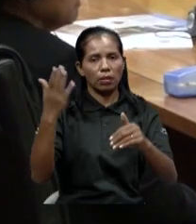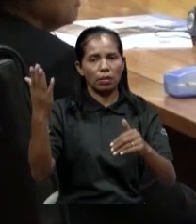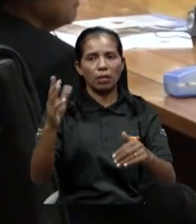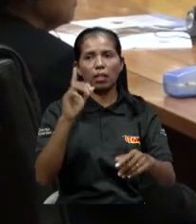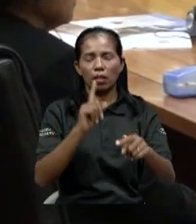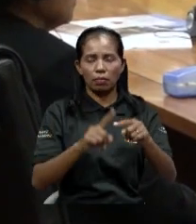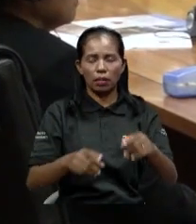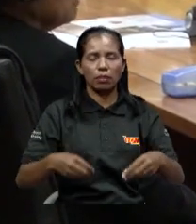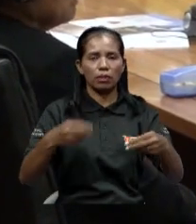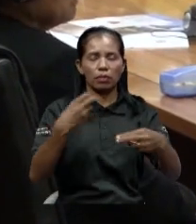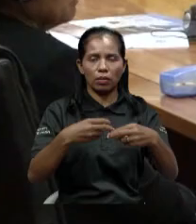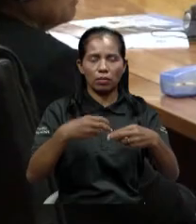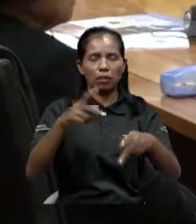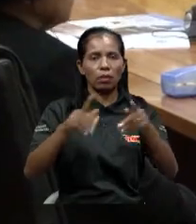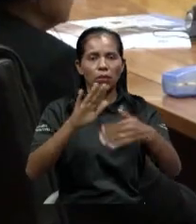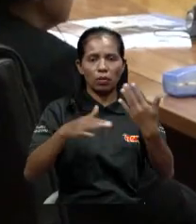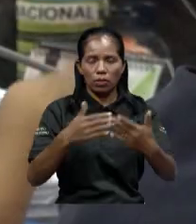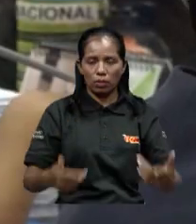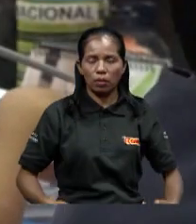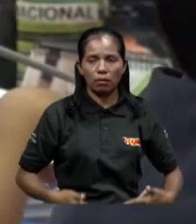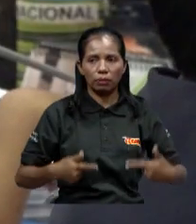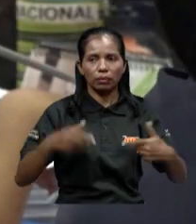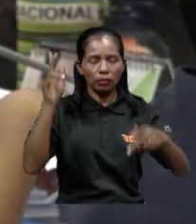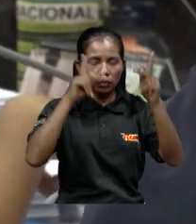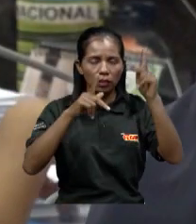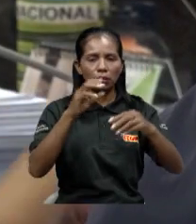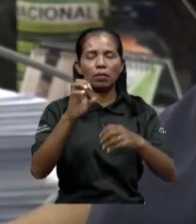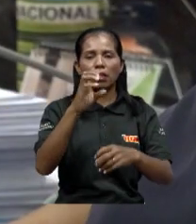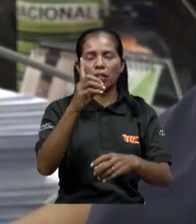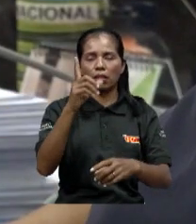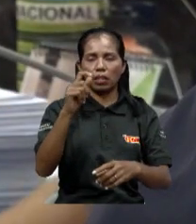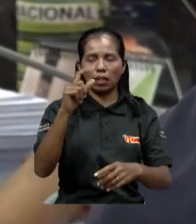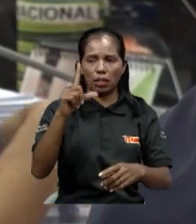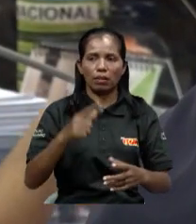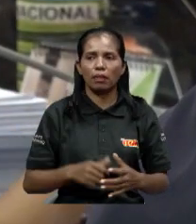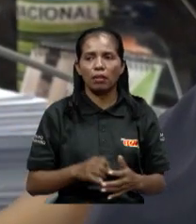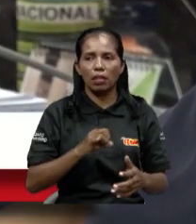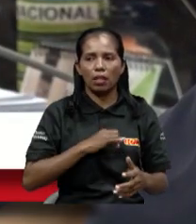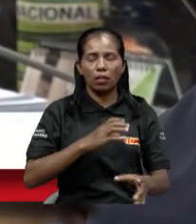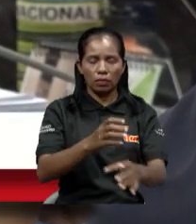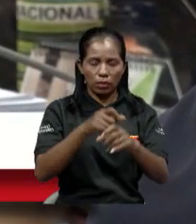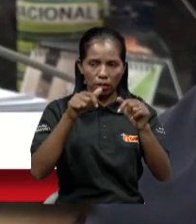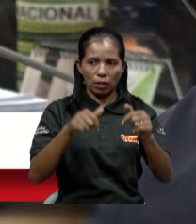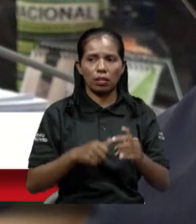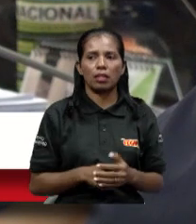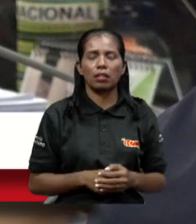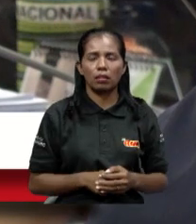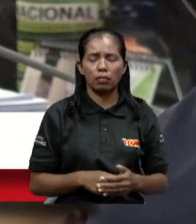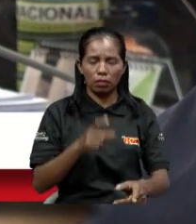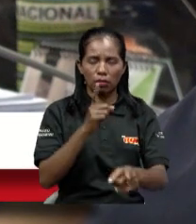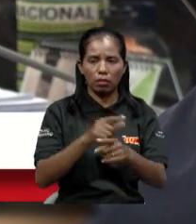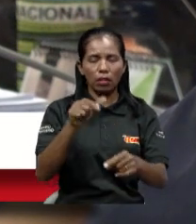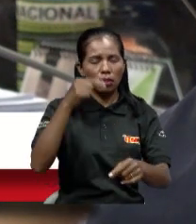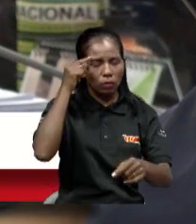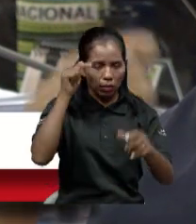nune la bele prejudica povo ne mores. Caso da be, quando be EDTL, né? Agora se que fote, né? Estranho te tebes, e a